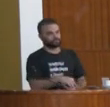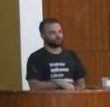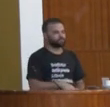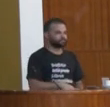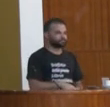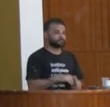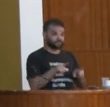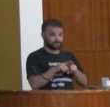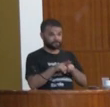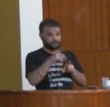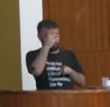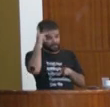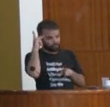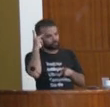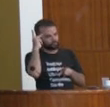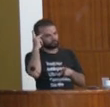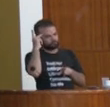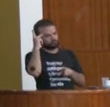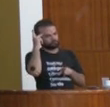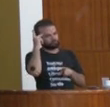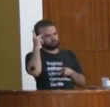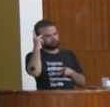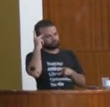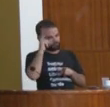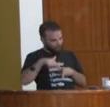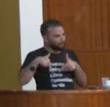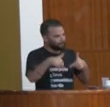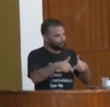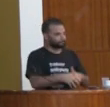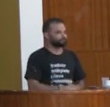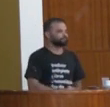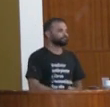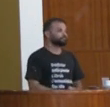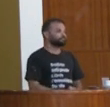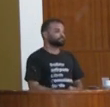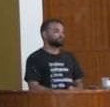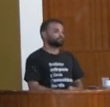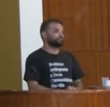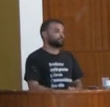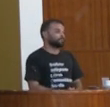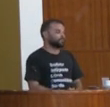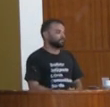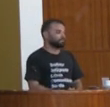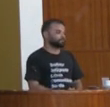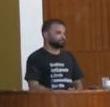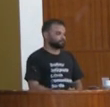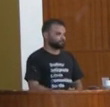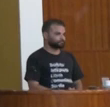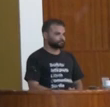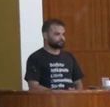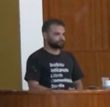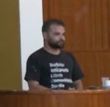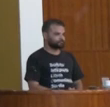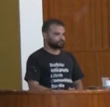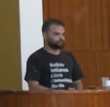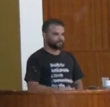pessoas exerçam também, né? E qual é, na realidade, na minha